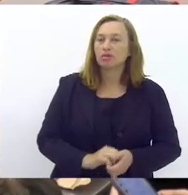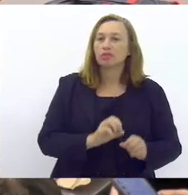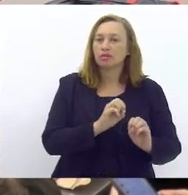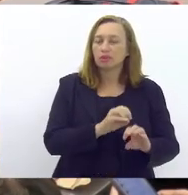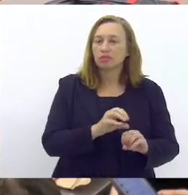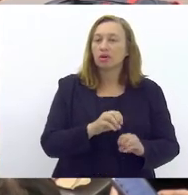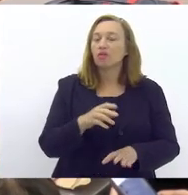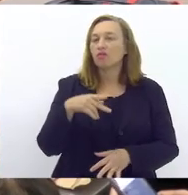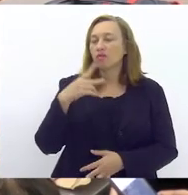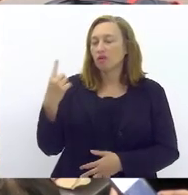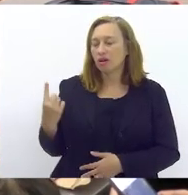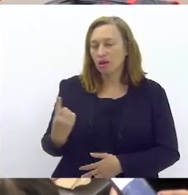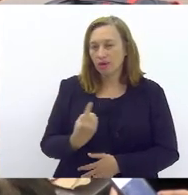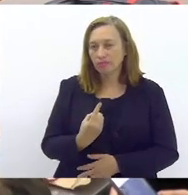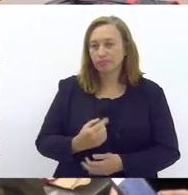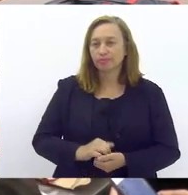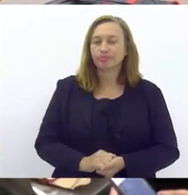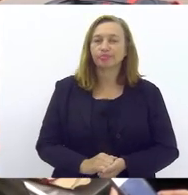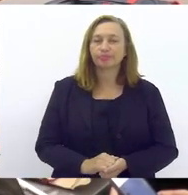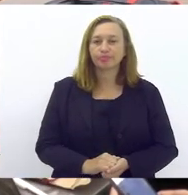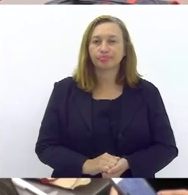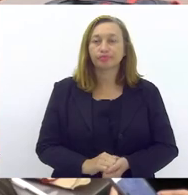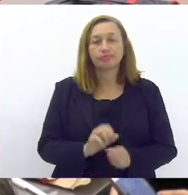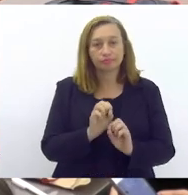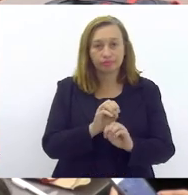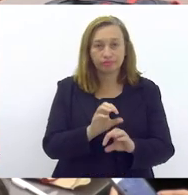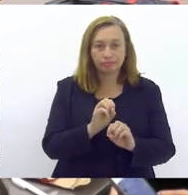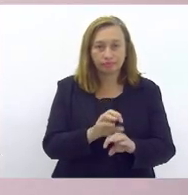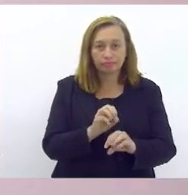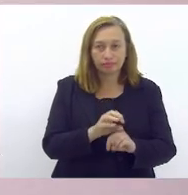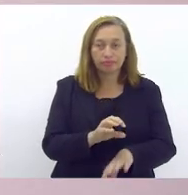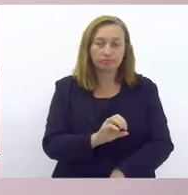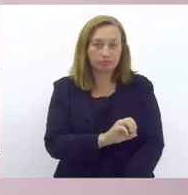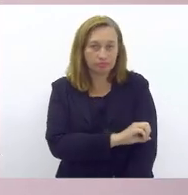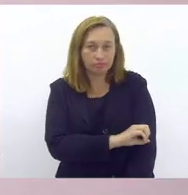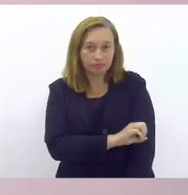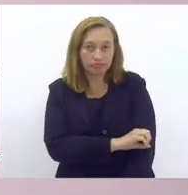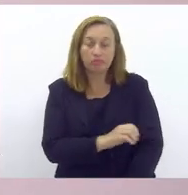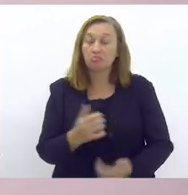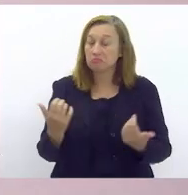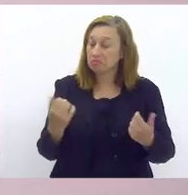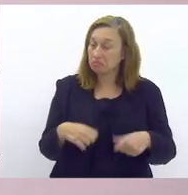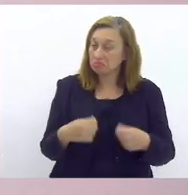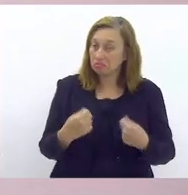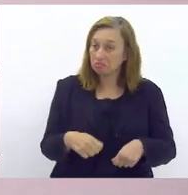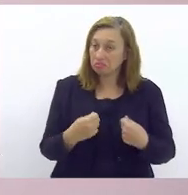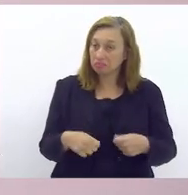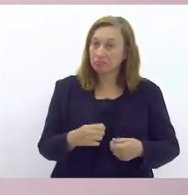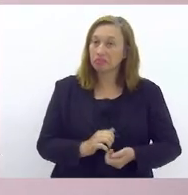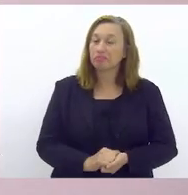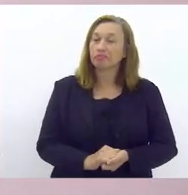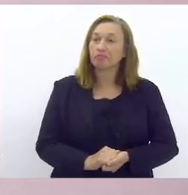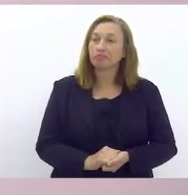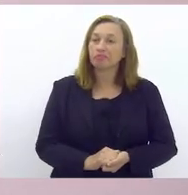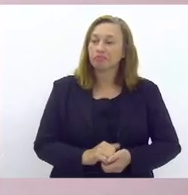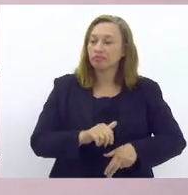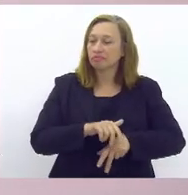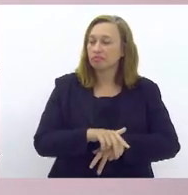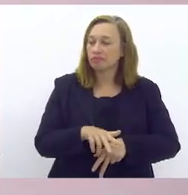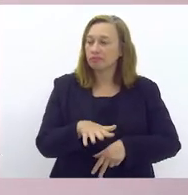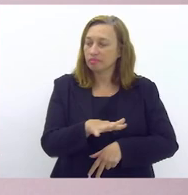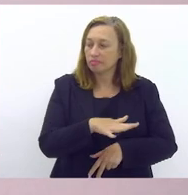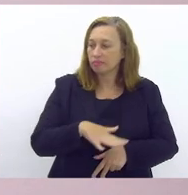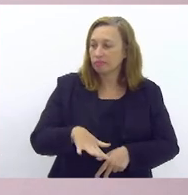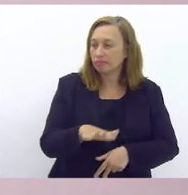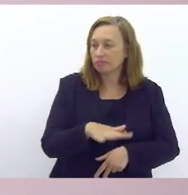falar, né, que a educação infantil ela precisa passar por gênero, classe e